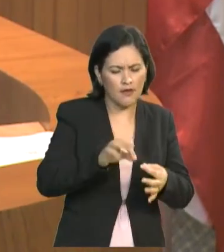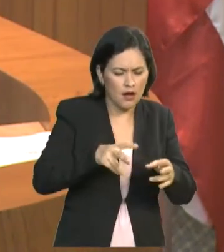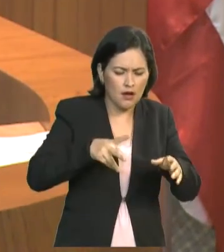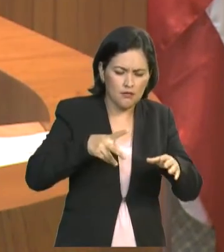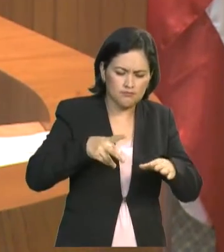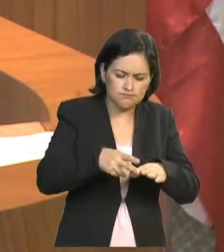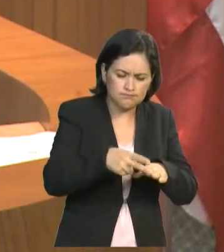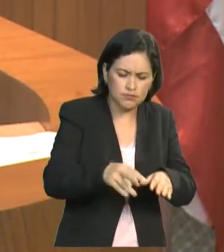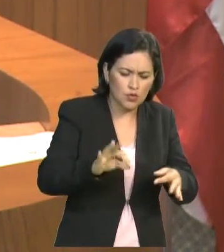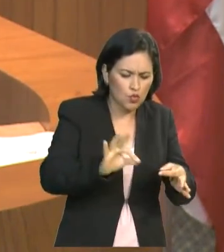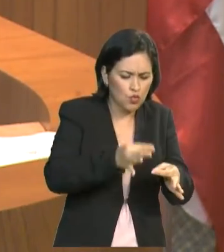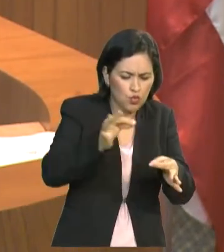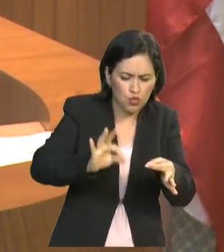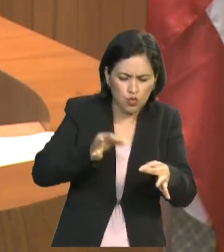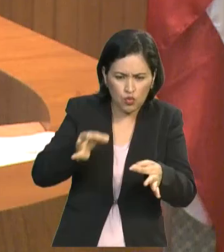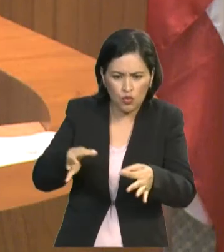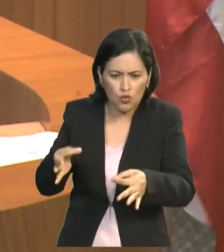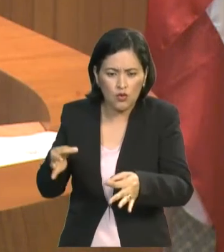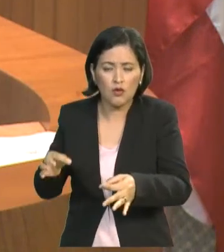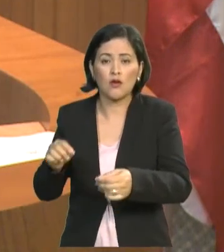né,